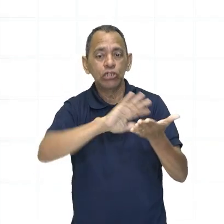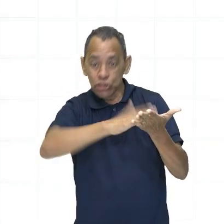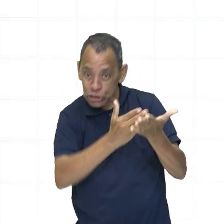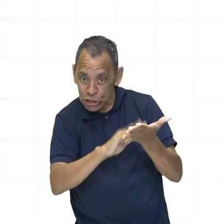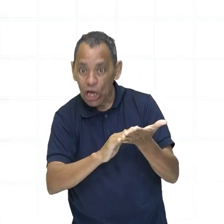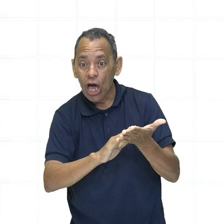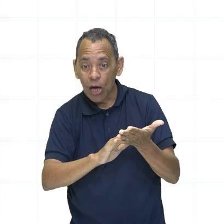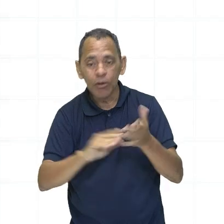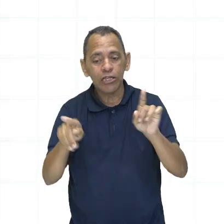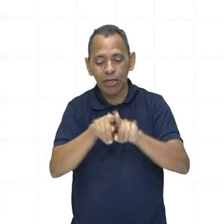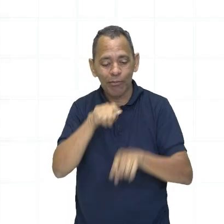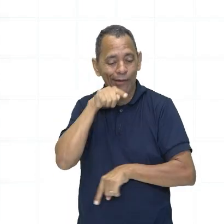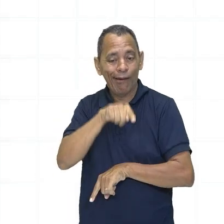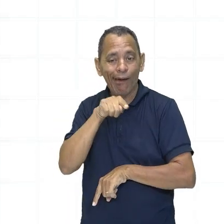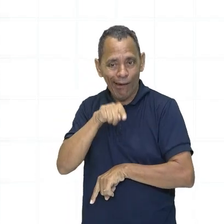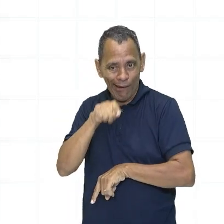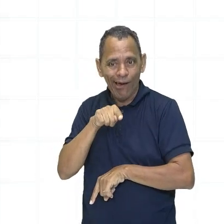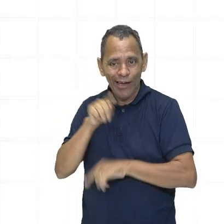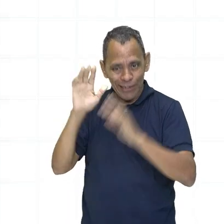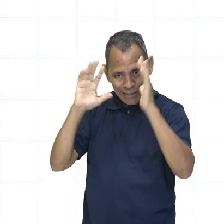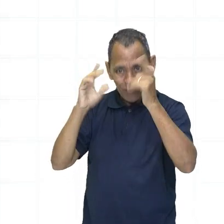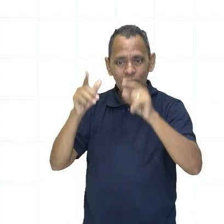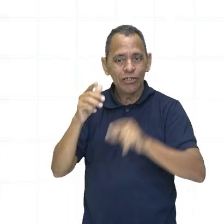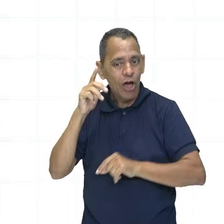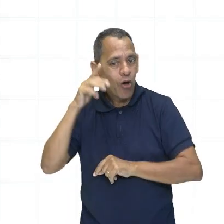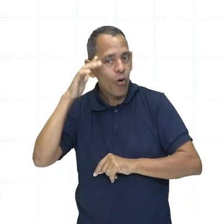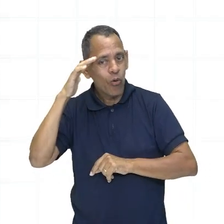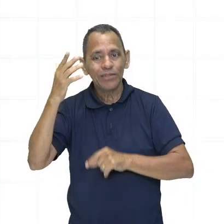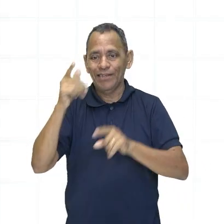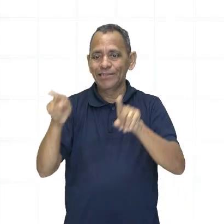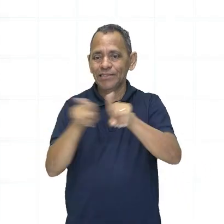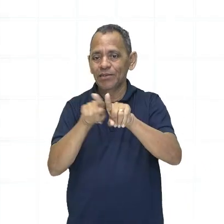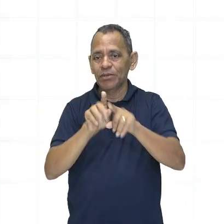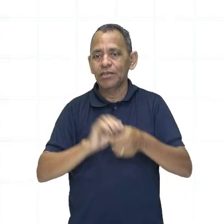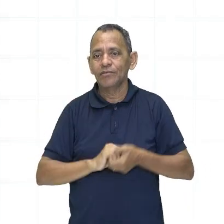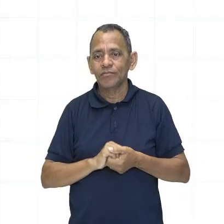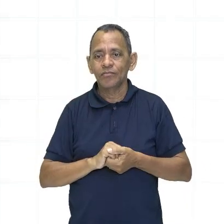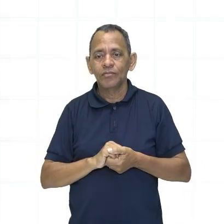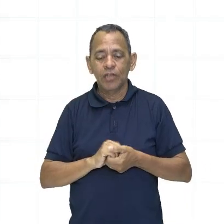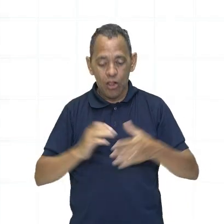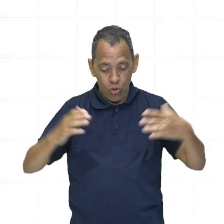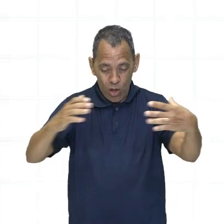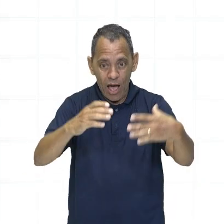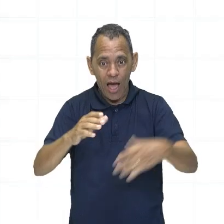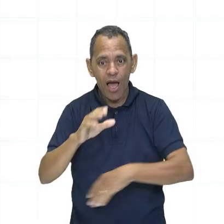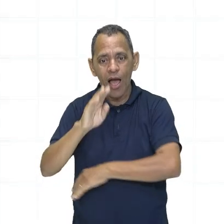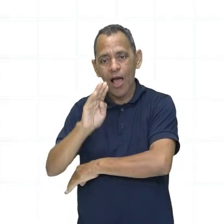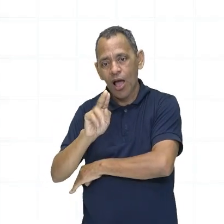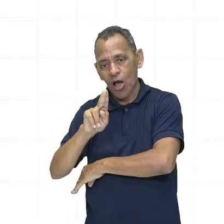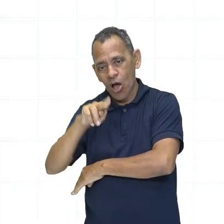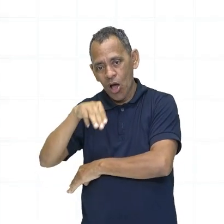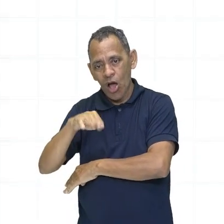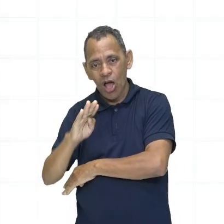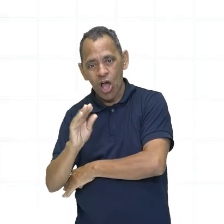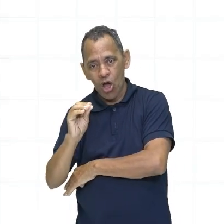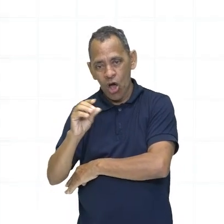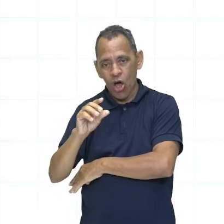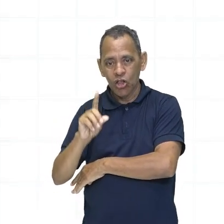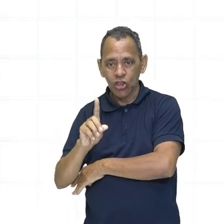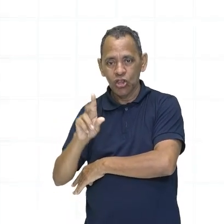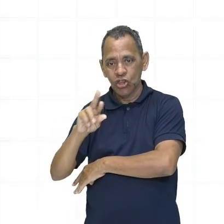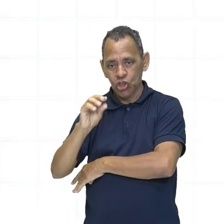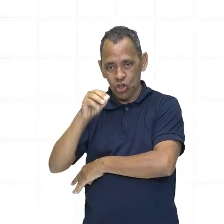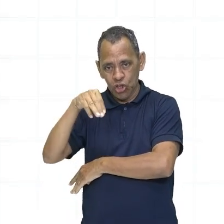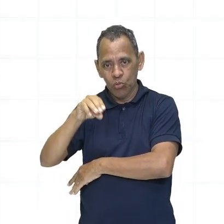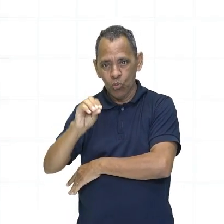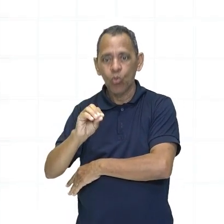Isso acontece, né, no Centro Cultural de Parintins, mais conhecido como o Bumbódromo, que tem capacidade para 35